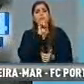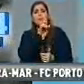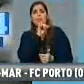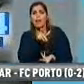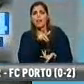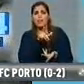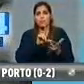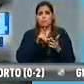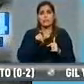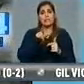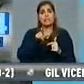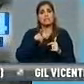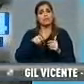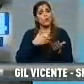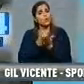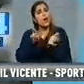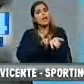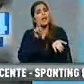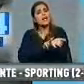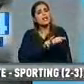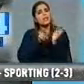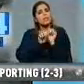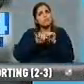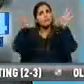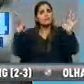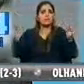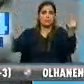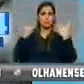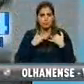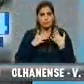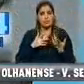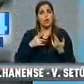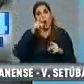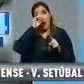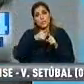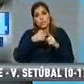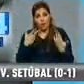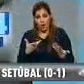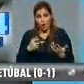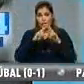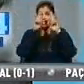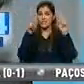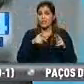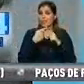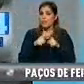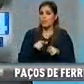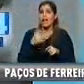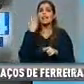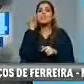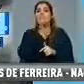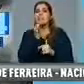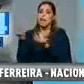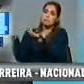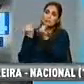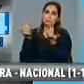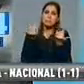ritmo de internacionalização. Nós estamos interessados em outro tipo de internacionalização, que é, efetivamente, conseguimos atrair para as nossas universidades e para